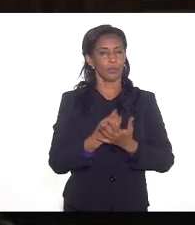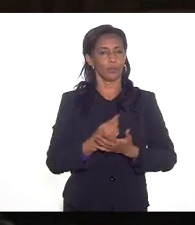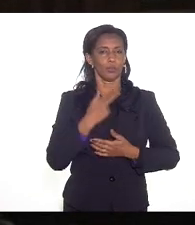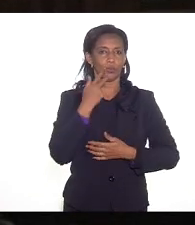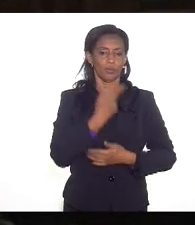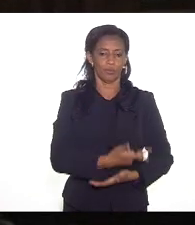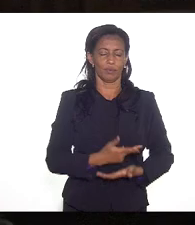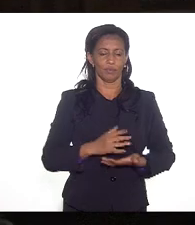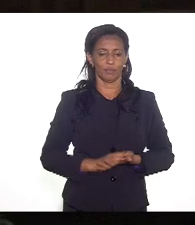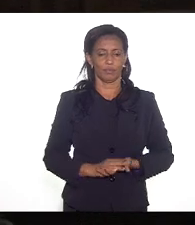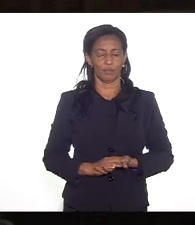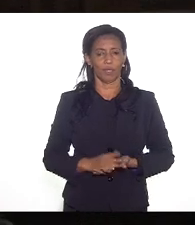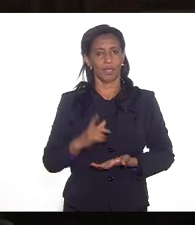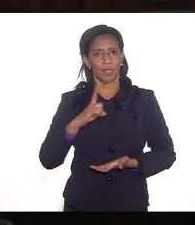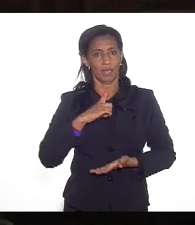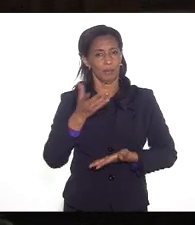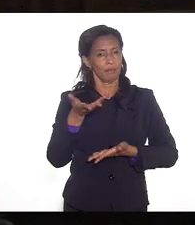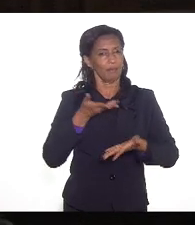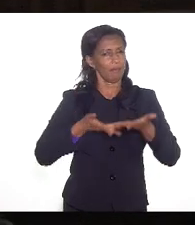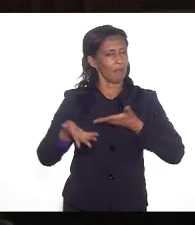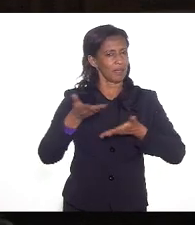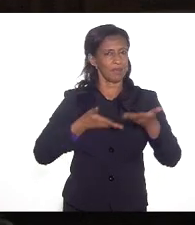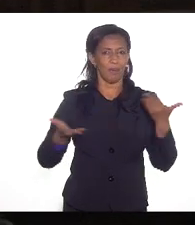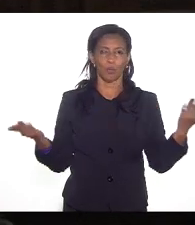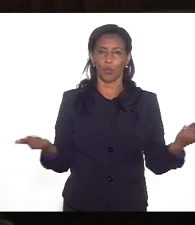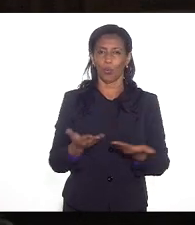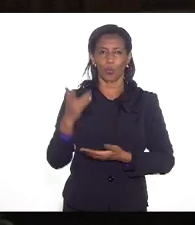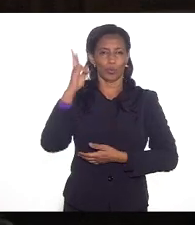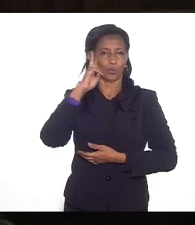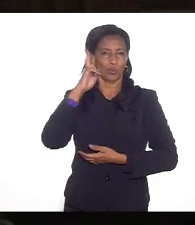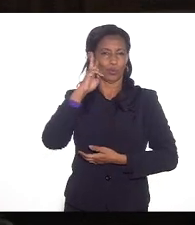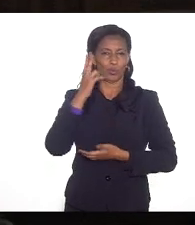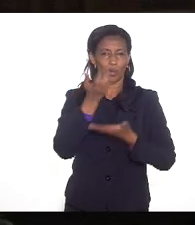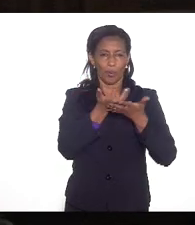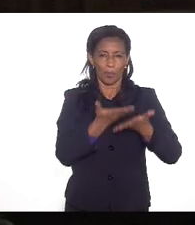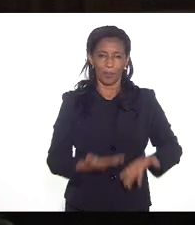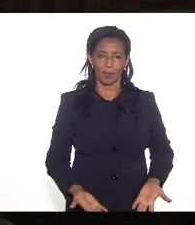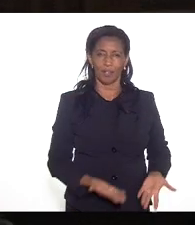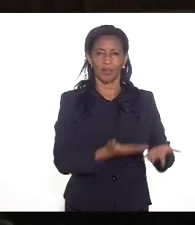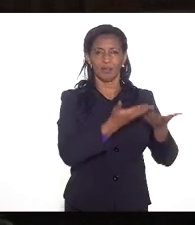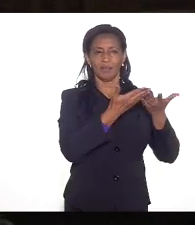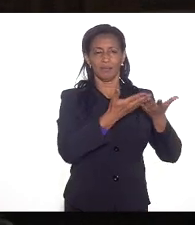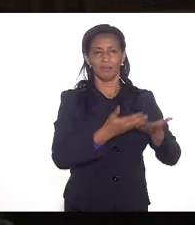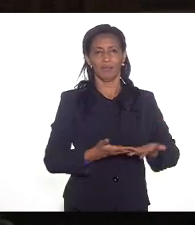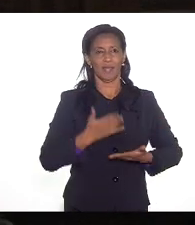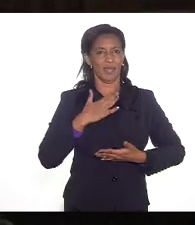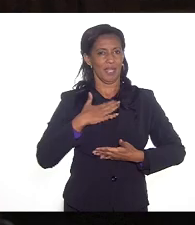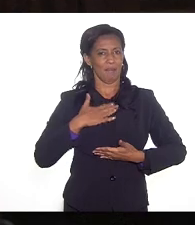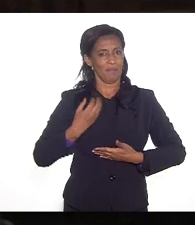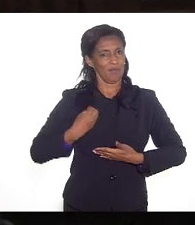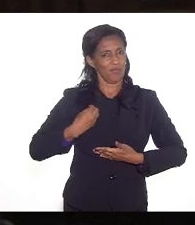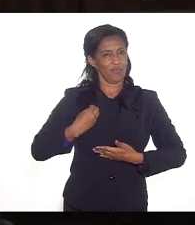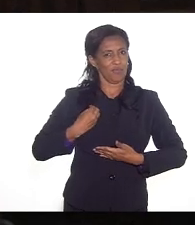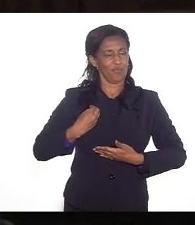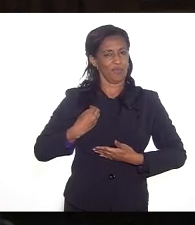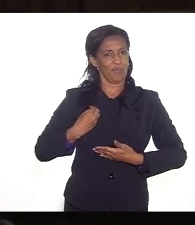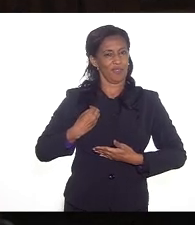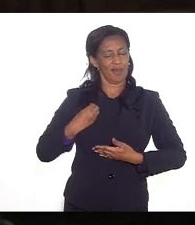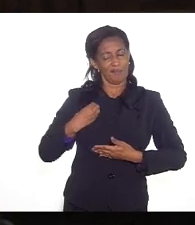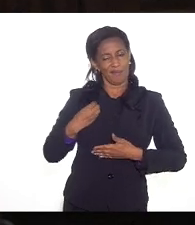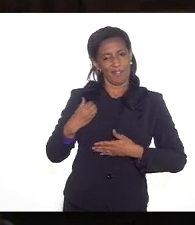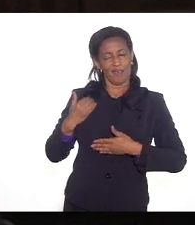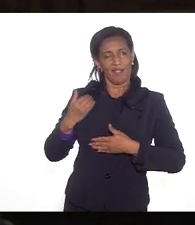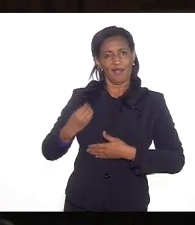e dizer que ter participado desse momento histórico e prestar homenagem a você a minha trajetória na minha